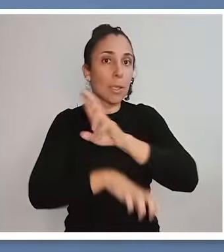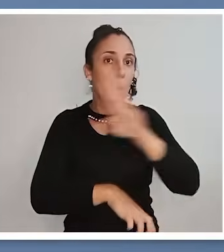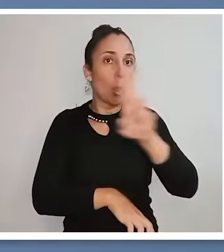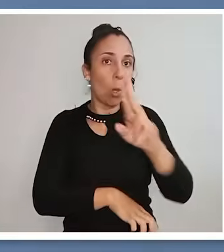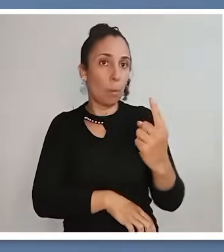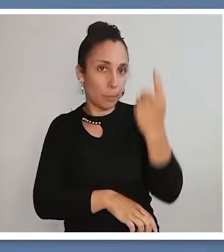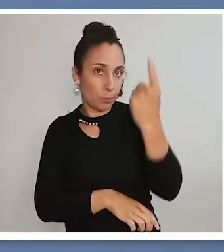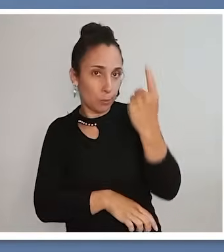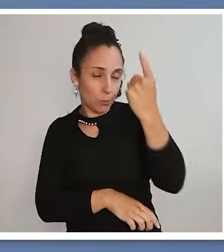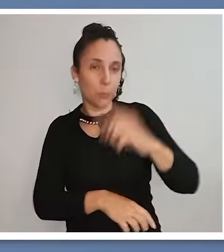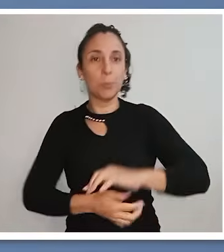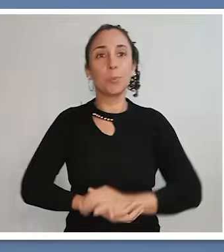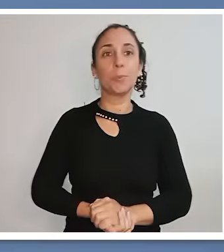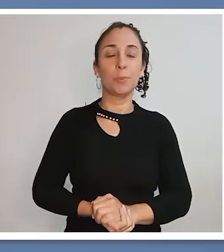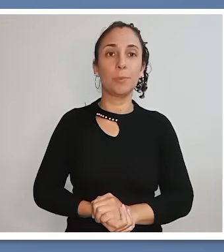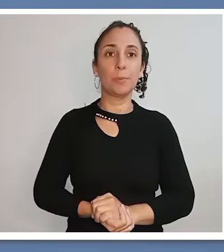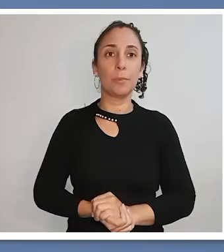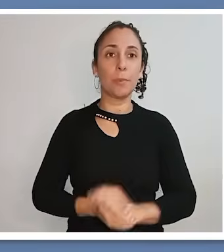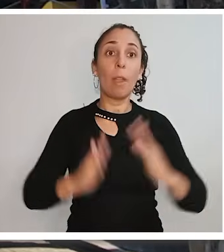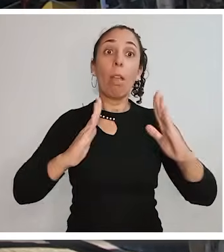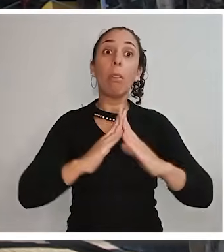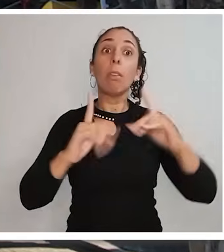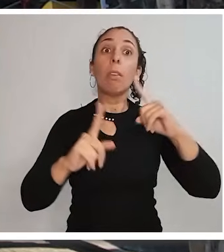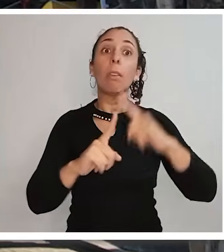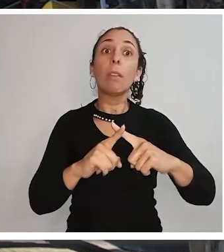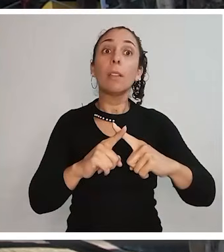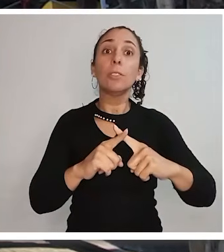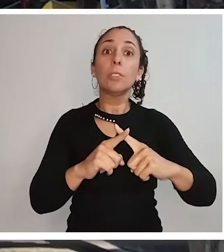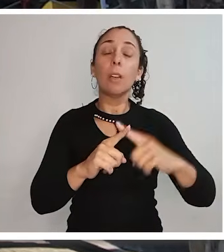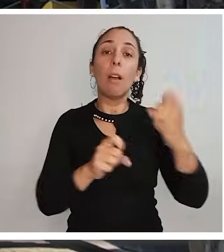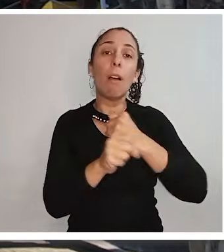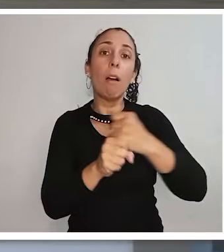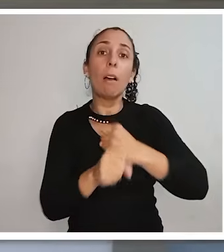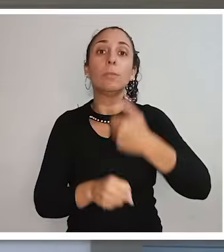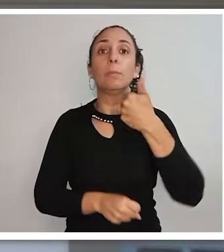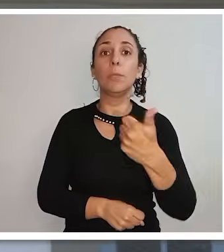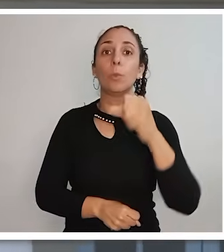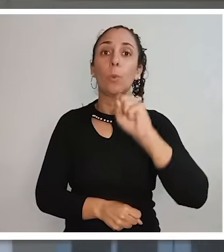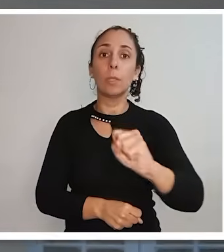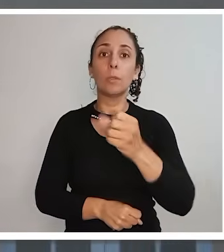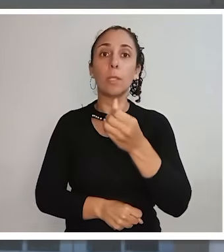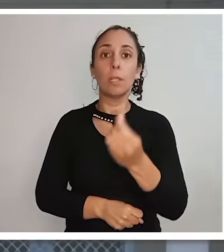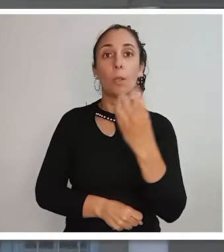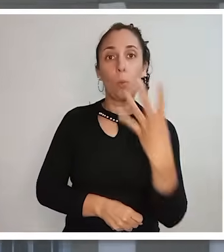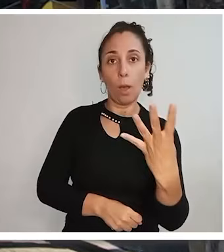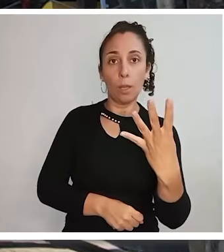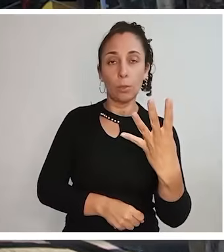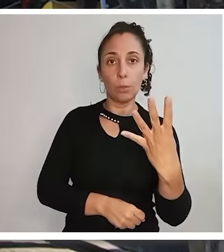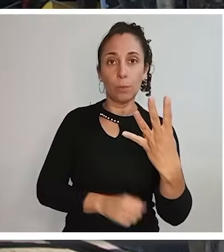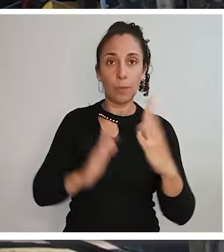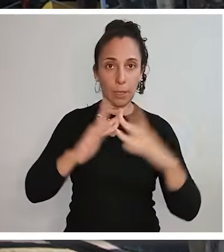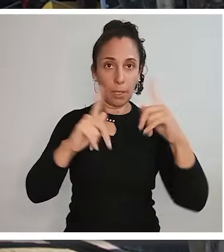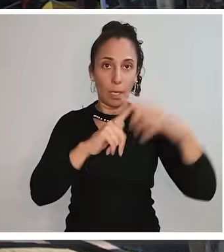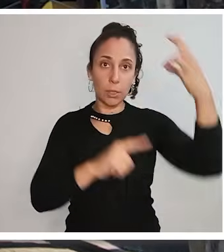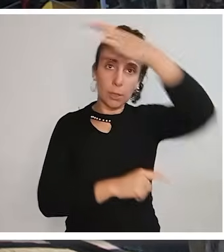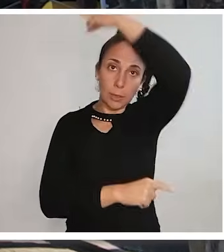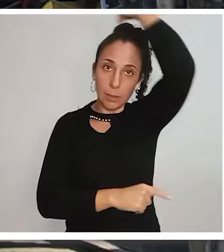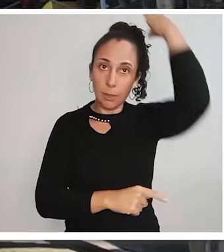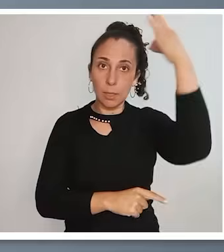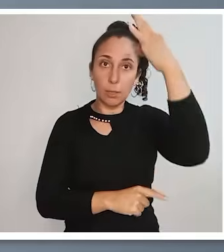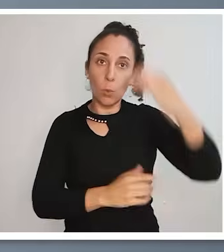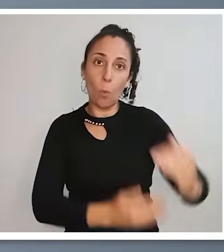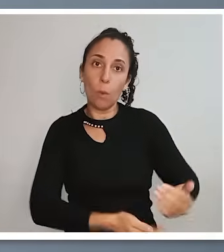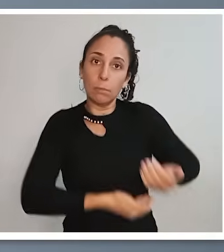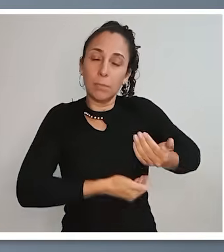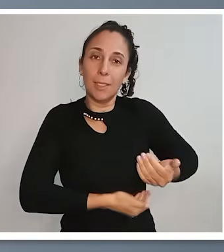Praça Antônio Joaquim da Costa. Nela tem uma igreja do ano de 1864, dedicado a Santo